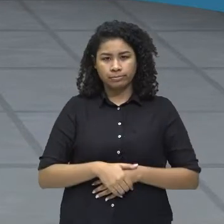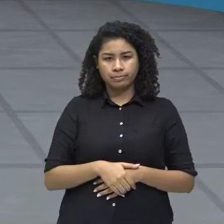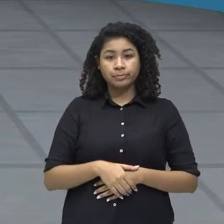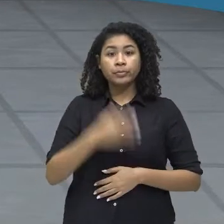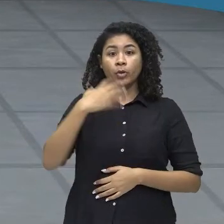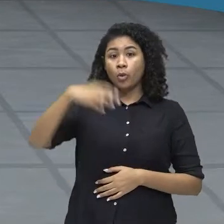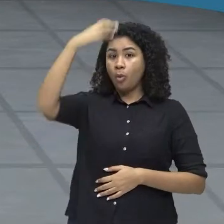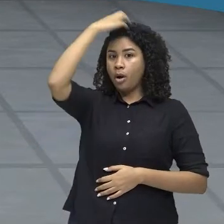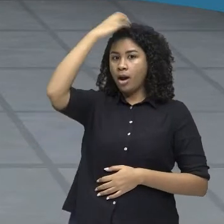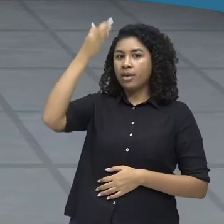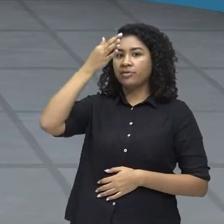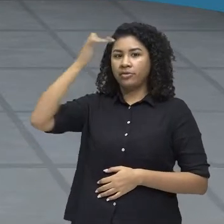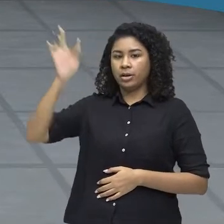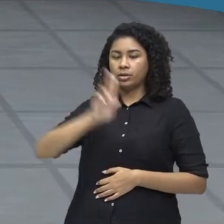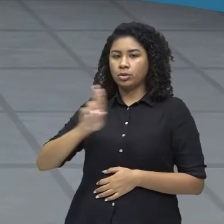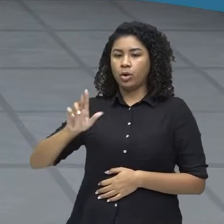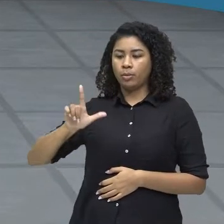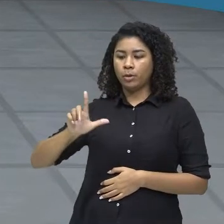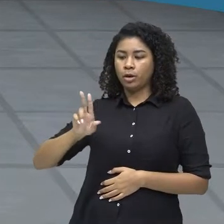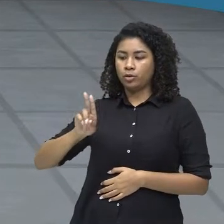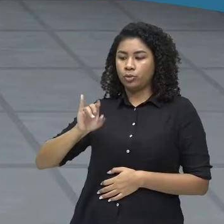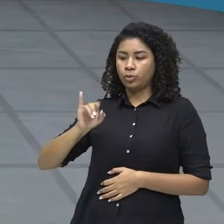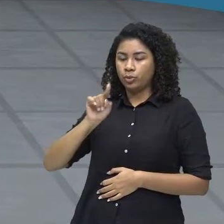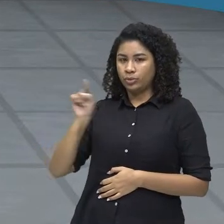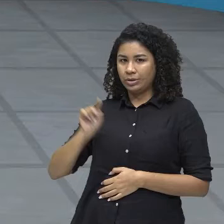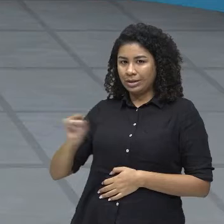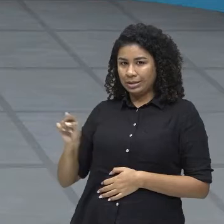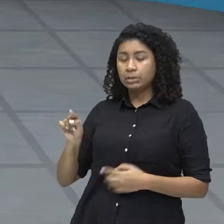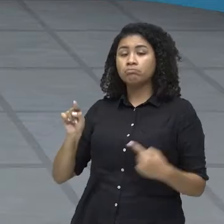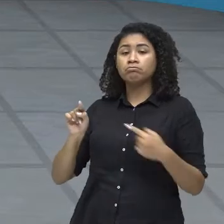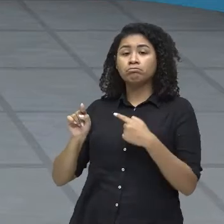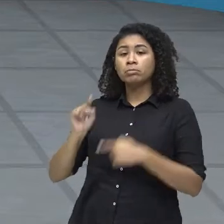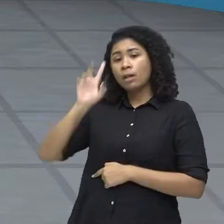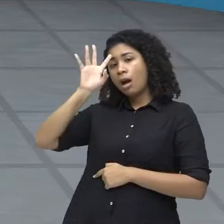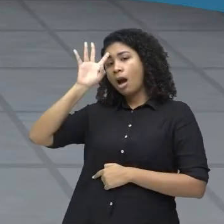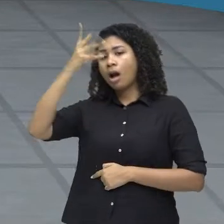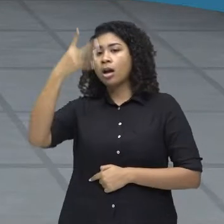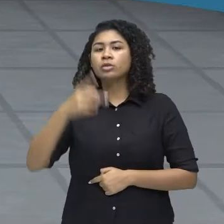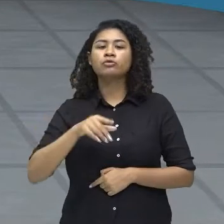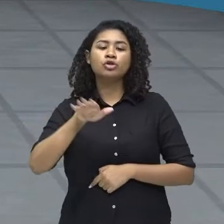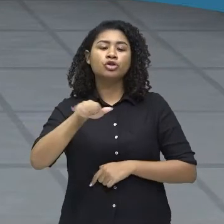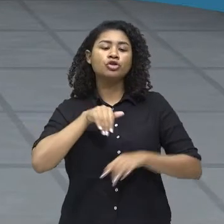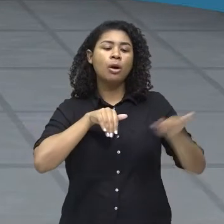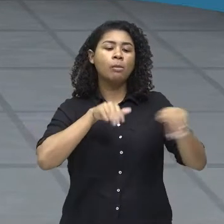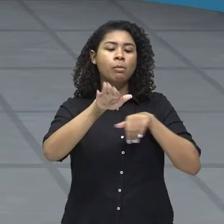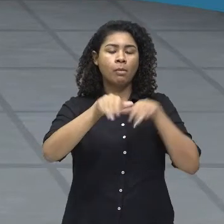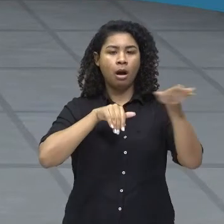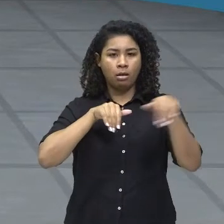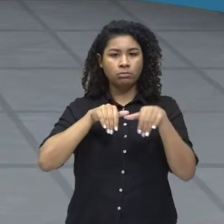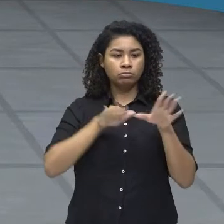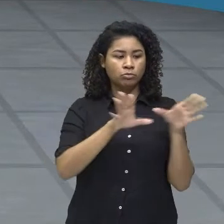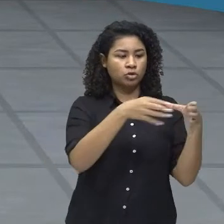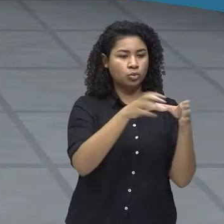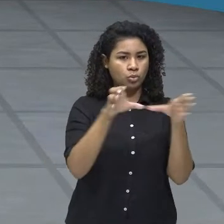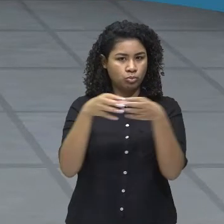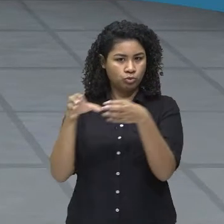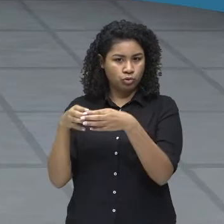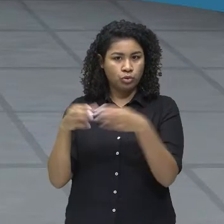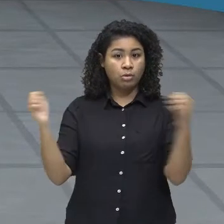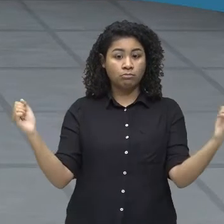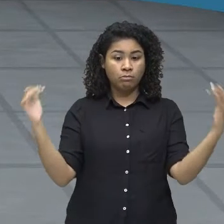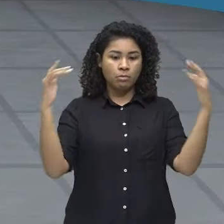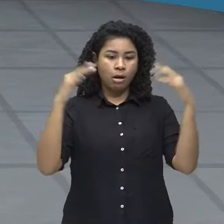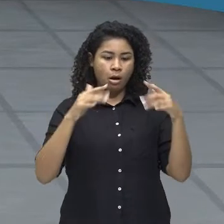francês, o rei Luís XIV, resolveu convocar a Assembleia dos Estados Gerais. E,